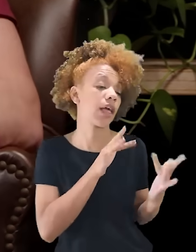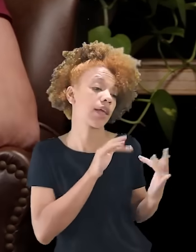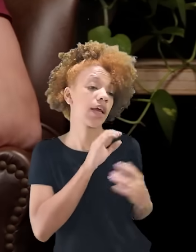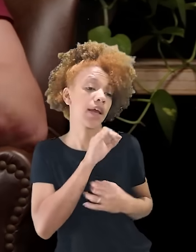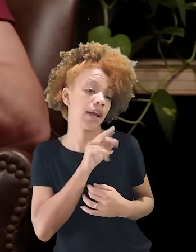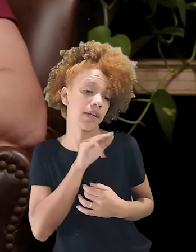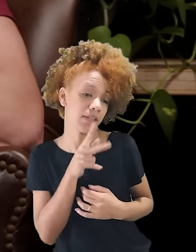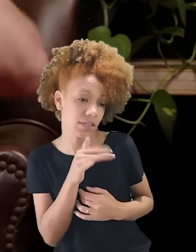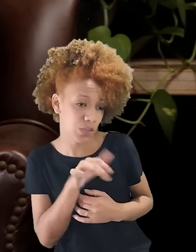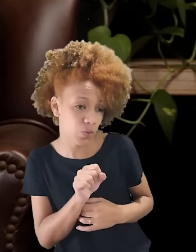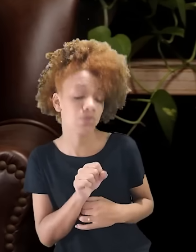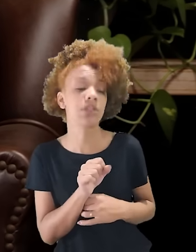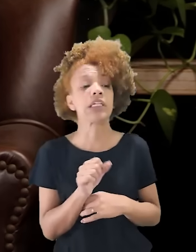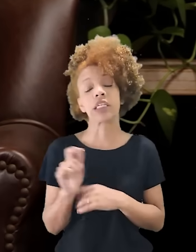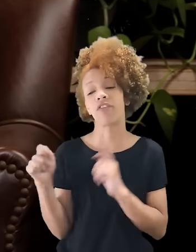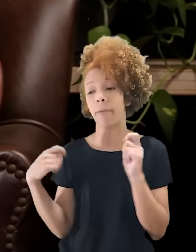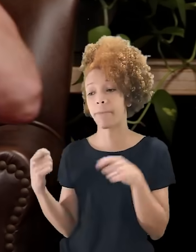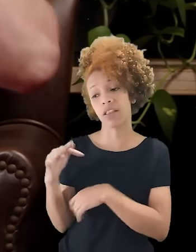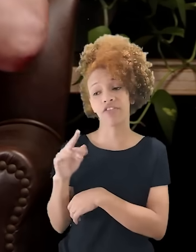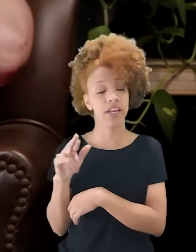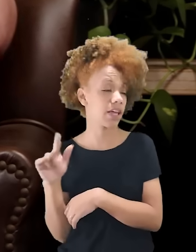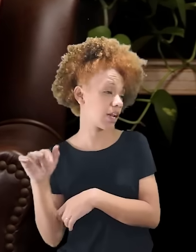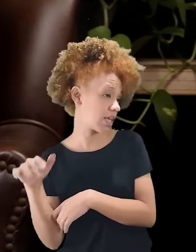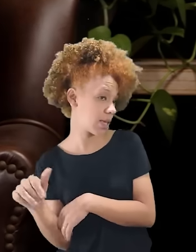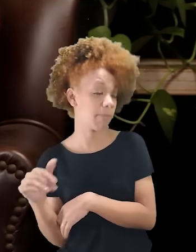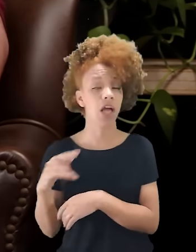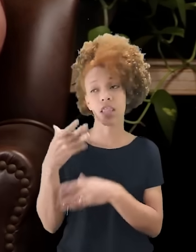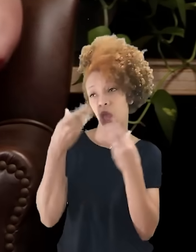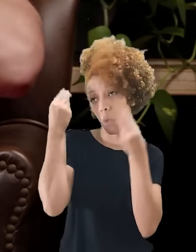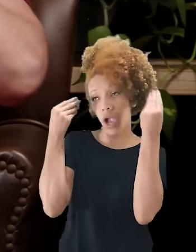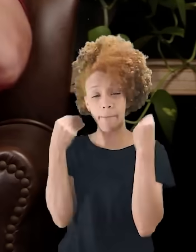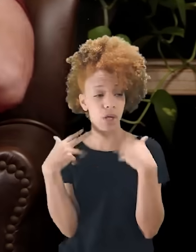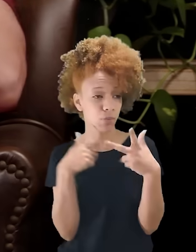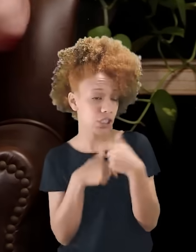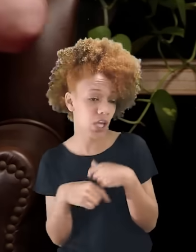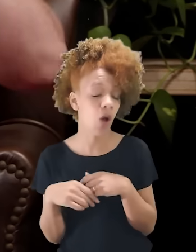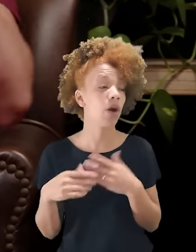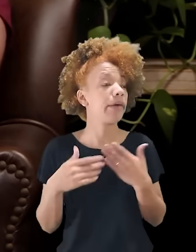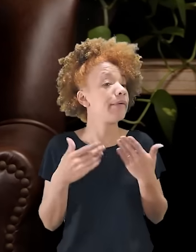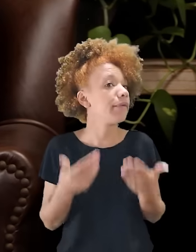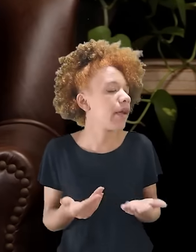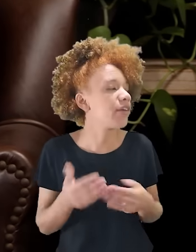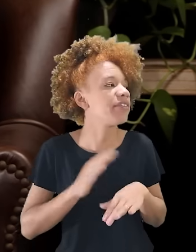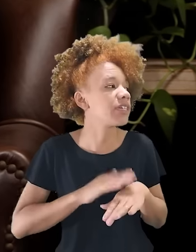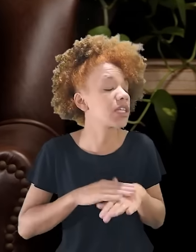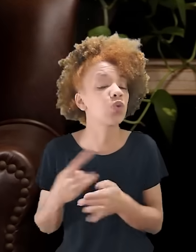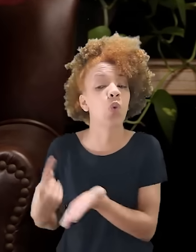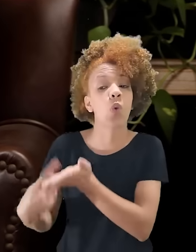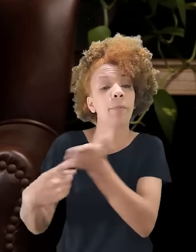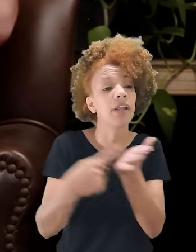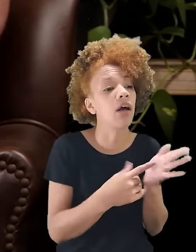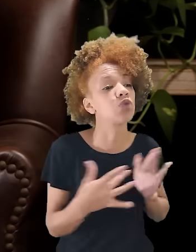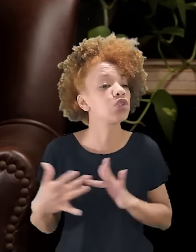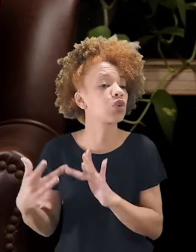cara Carlinhos Playboy que é da balada da Faria Lima tem um cabelo todo bonitão leva ela para sair e tal E aí isso vai fazendo os